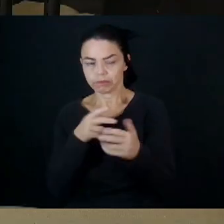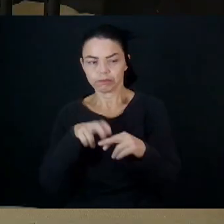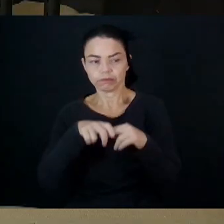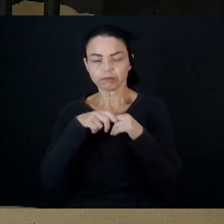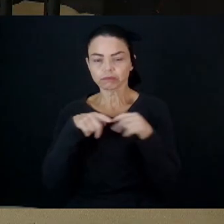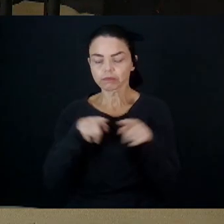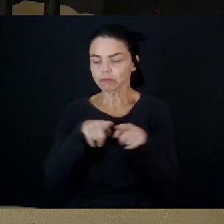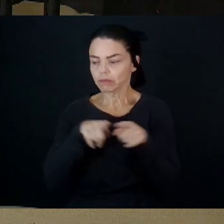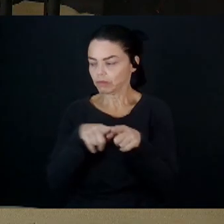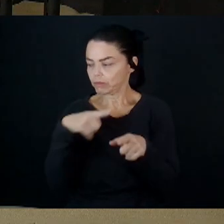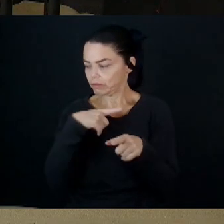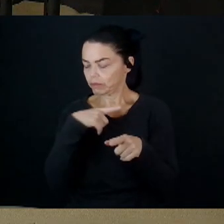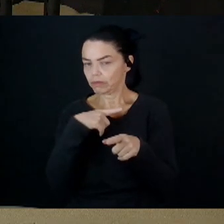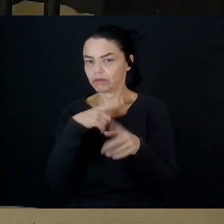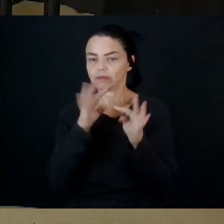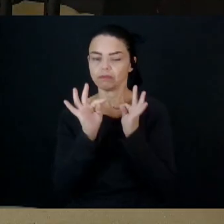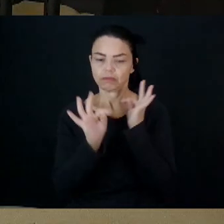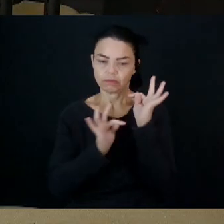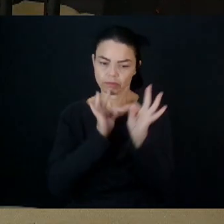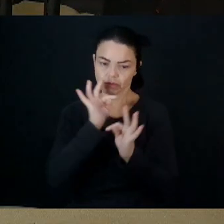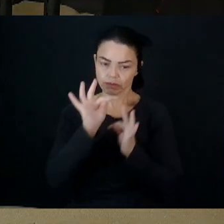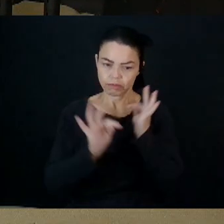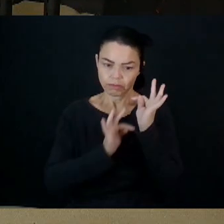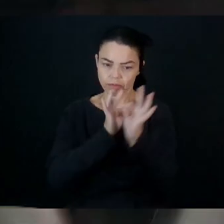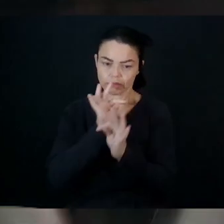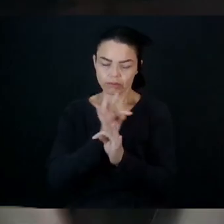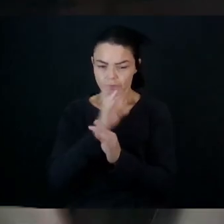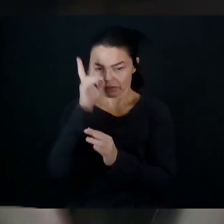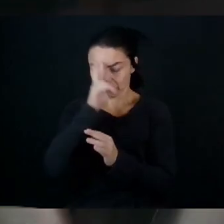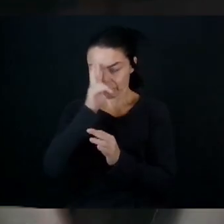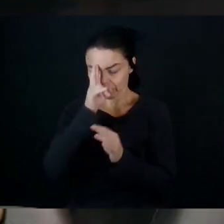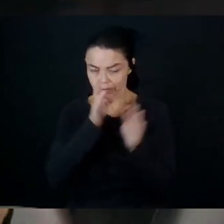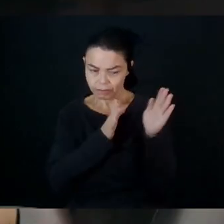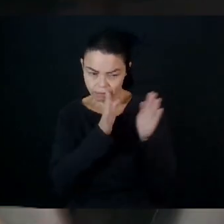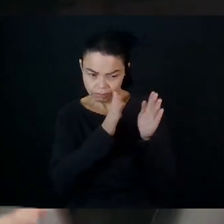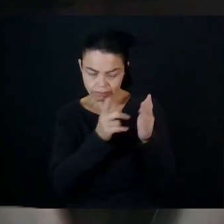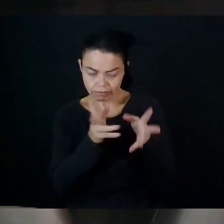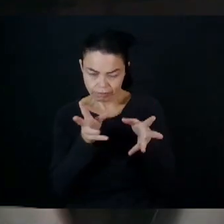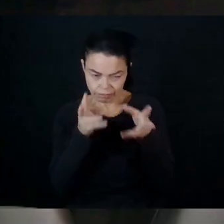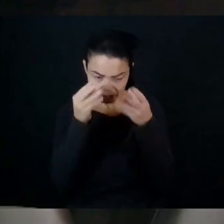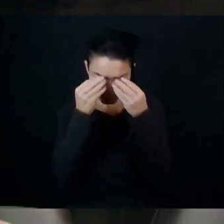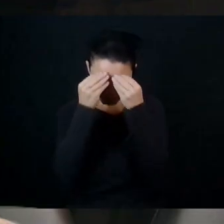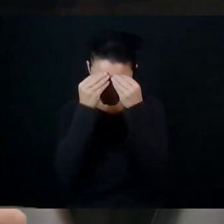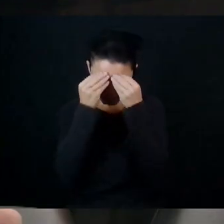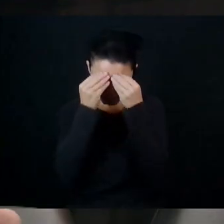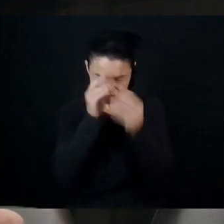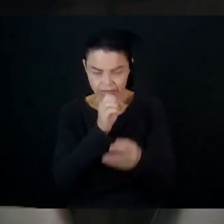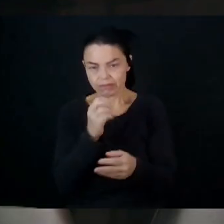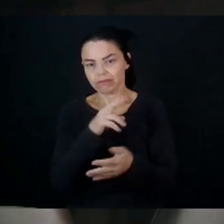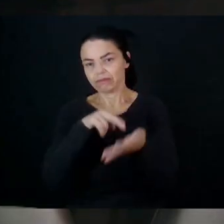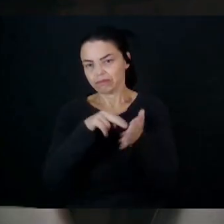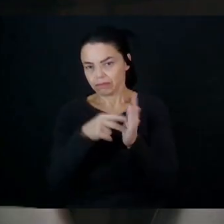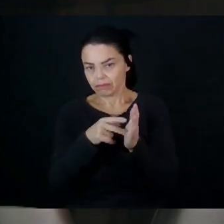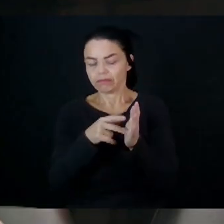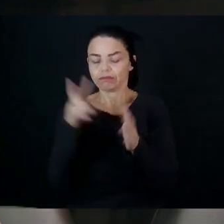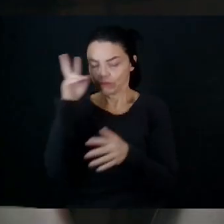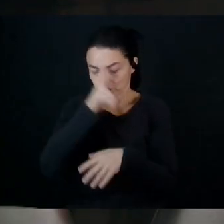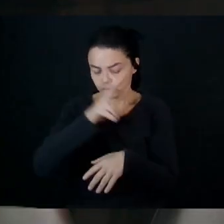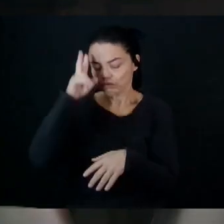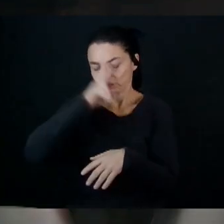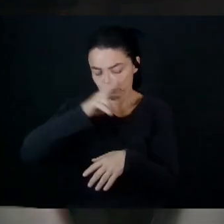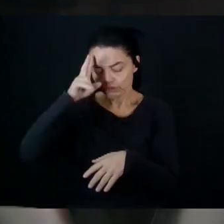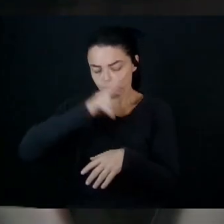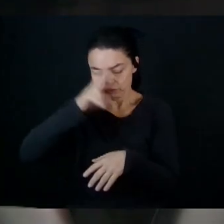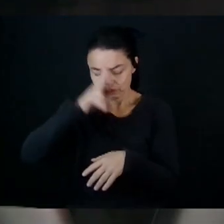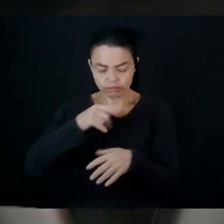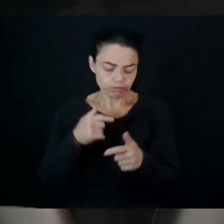existem as terapias, né? Lembrar daquele momento, trazer um novo significado. Então, quanto mais você lembra de uma